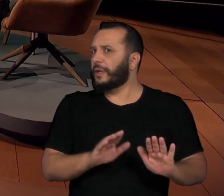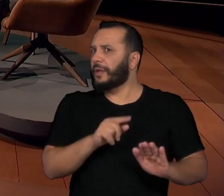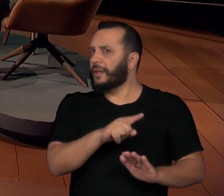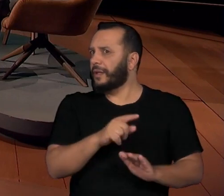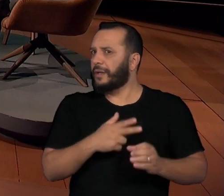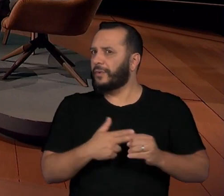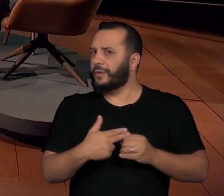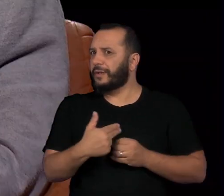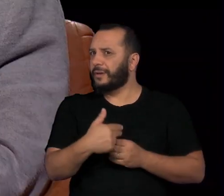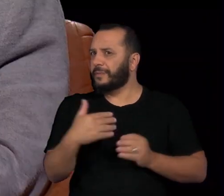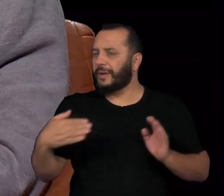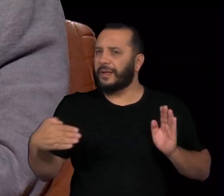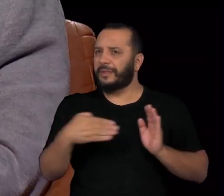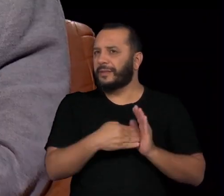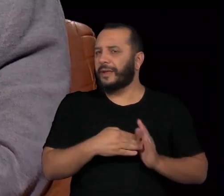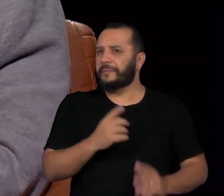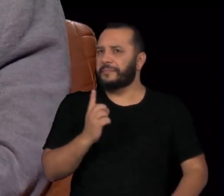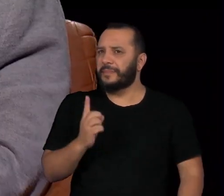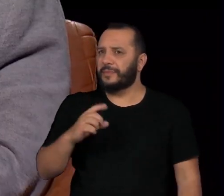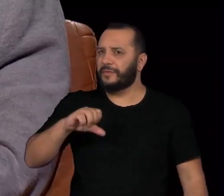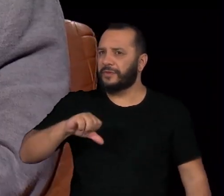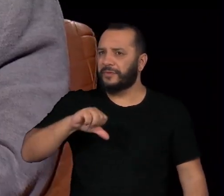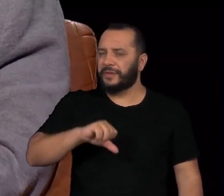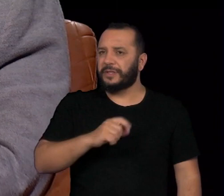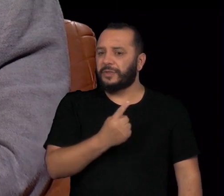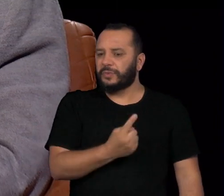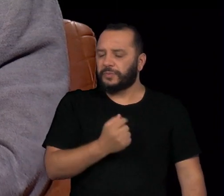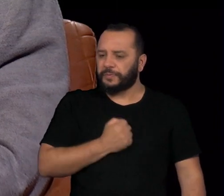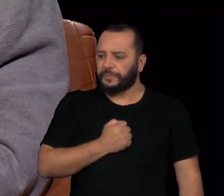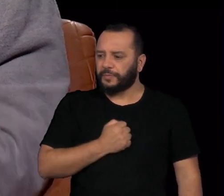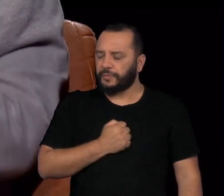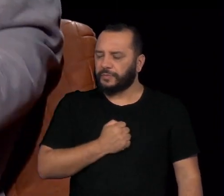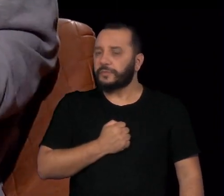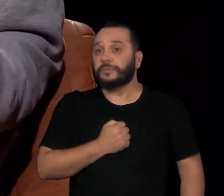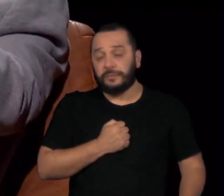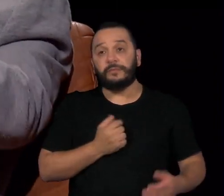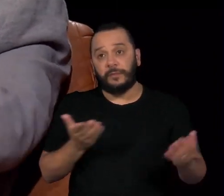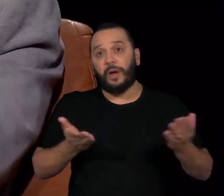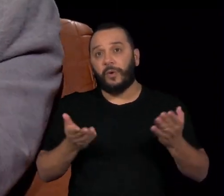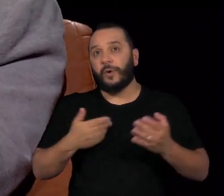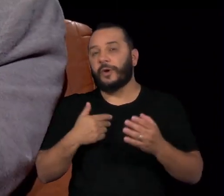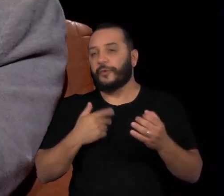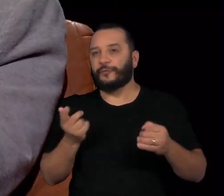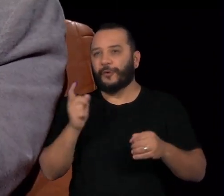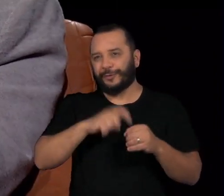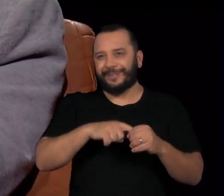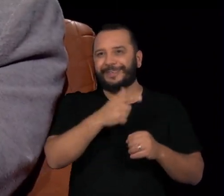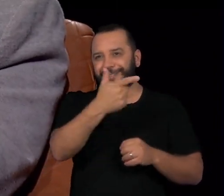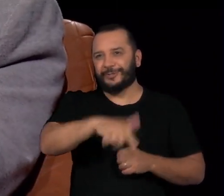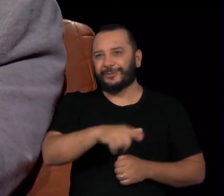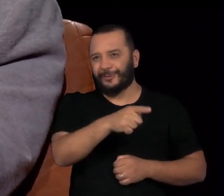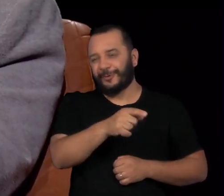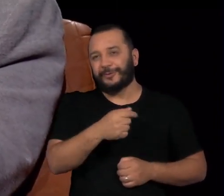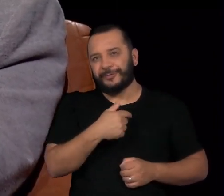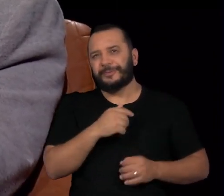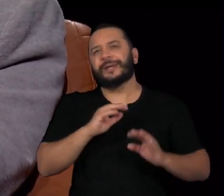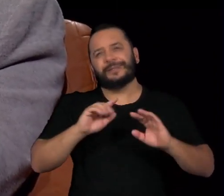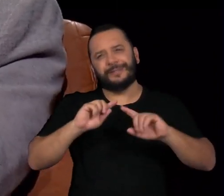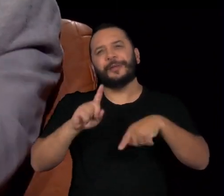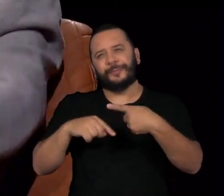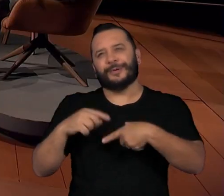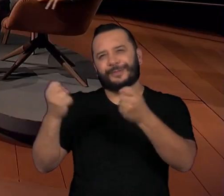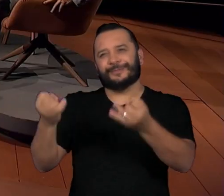1000 1991 e voltei agora para uma residência que talvez no momento qual mas aí mais paraa frente a